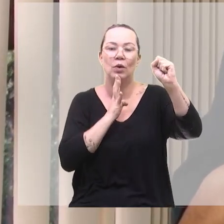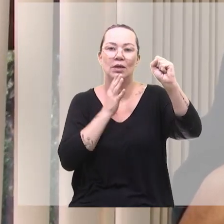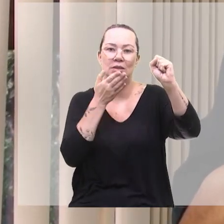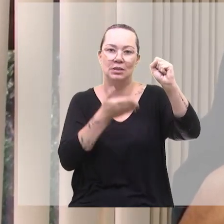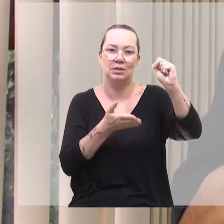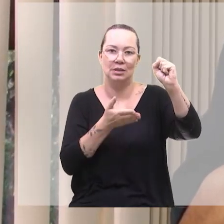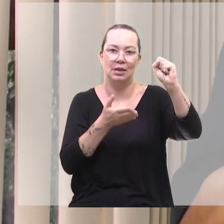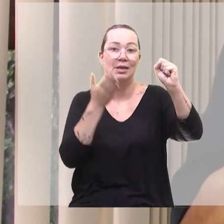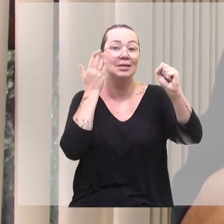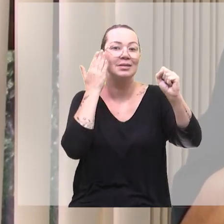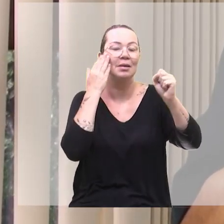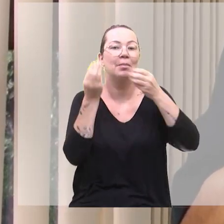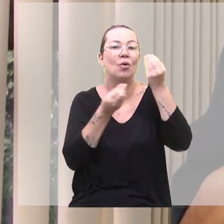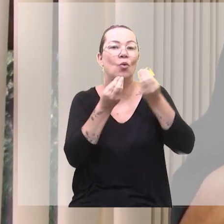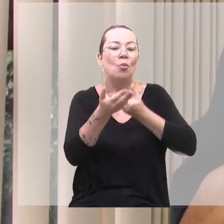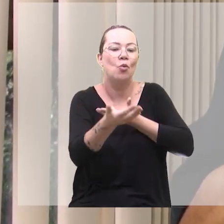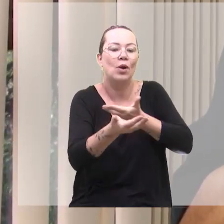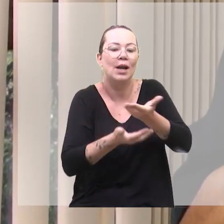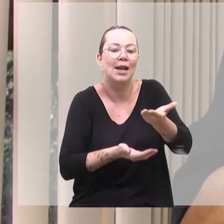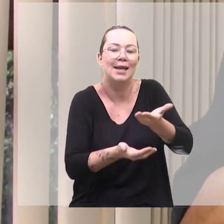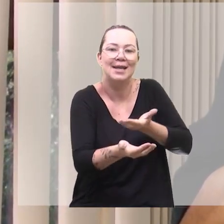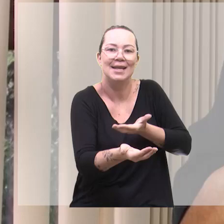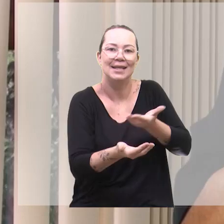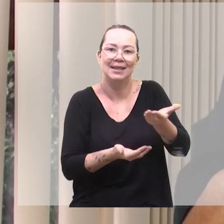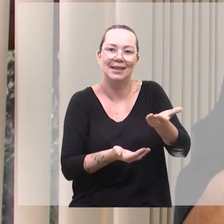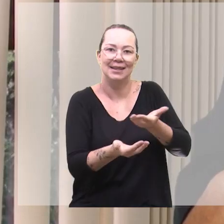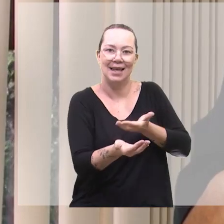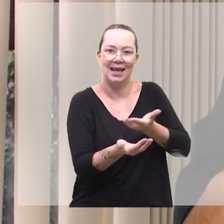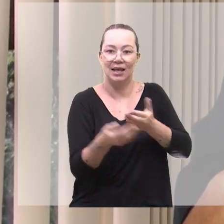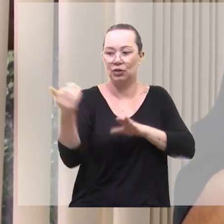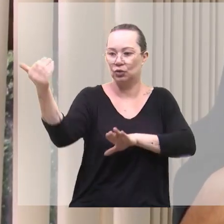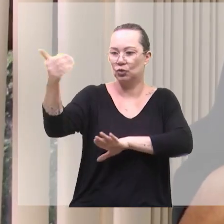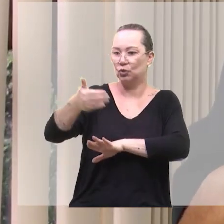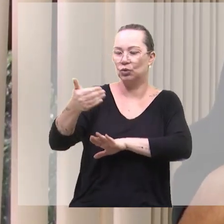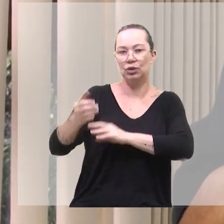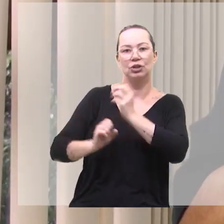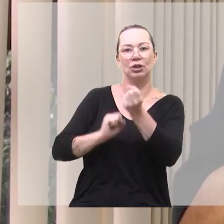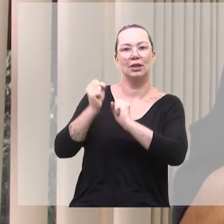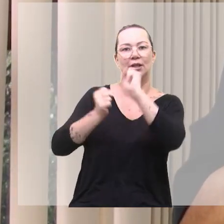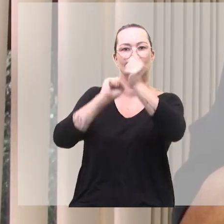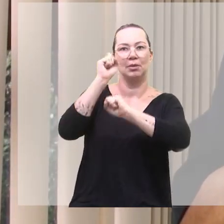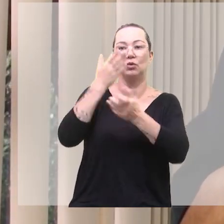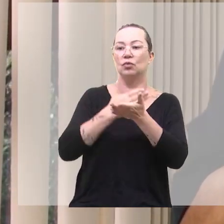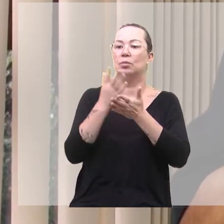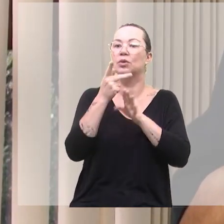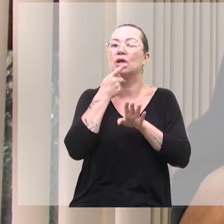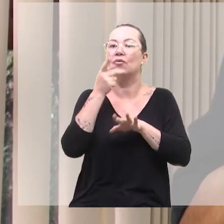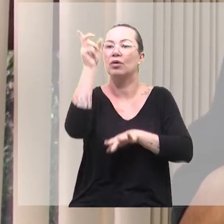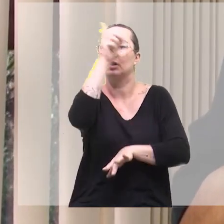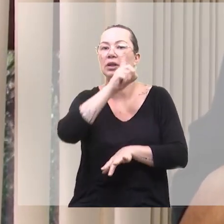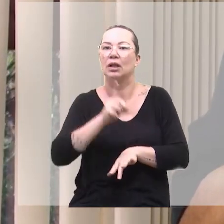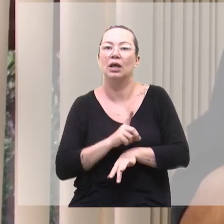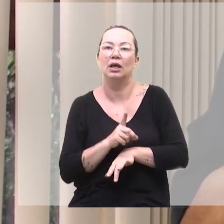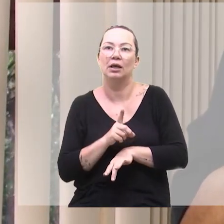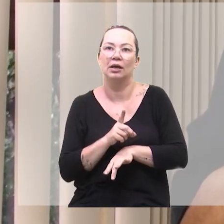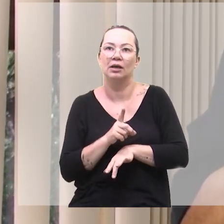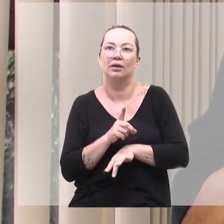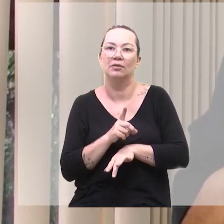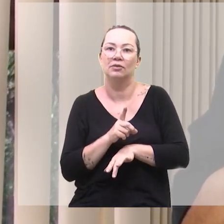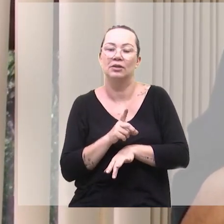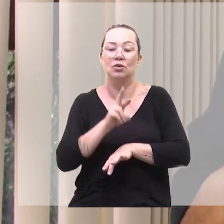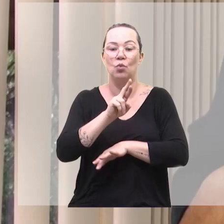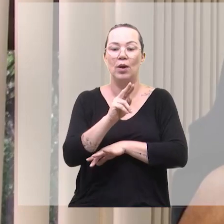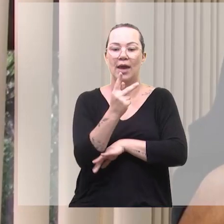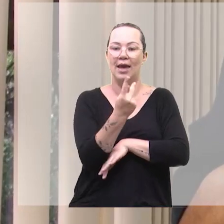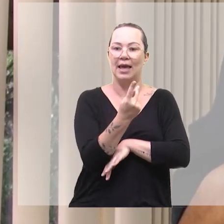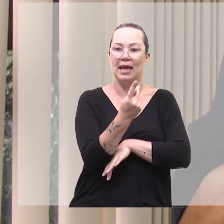ter conhecimento como lidar com uma pessoa com deficiência. Você chega numa empresa, você começa a falar sobre a